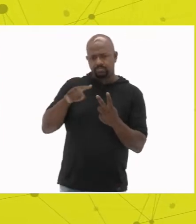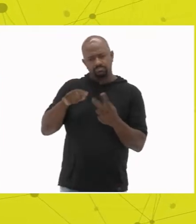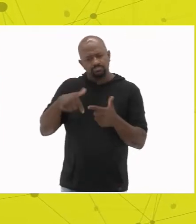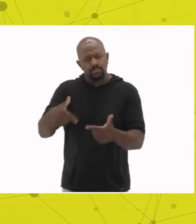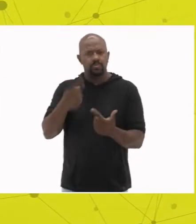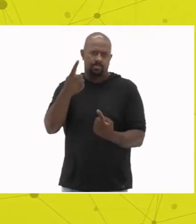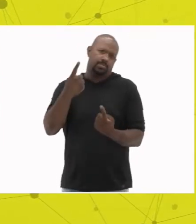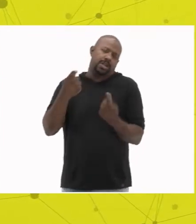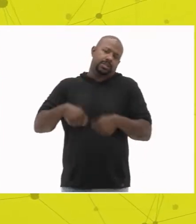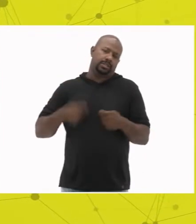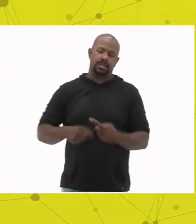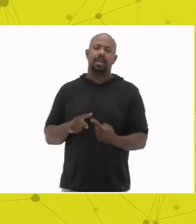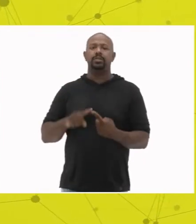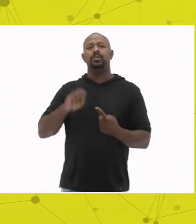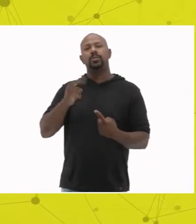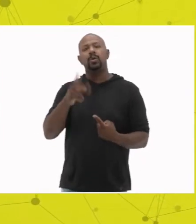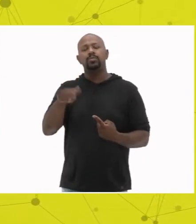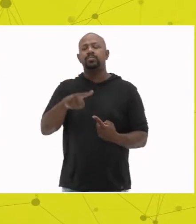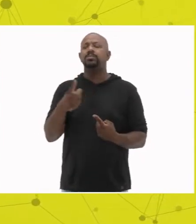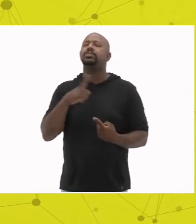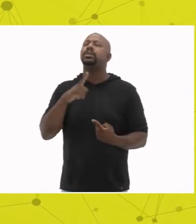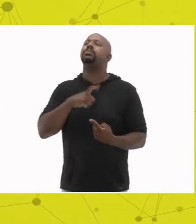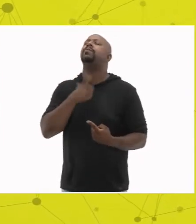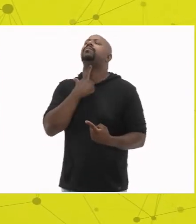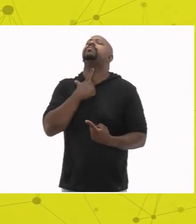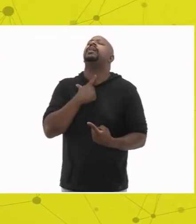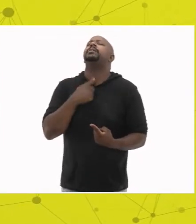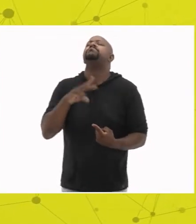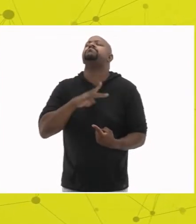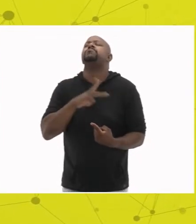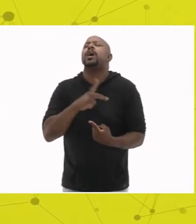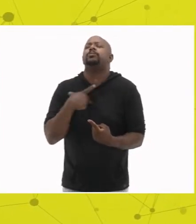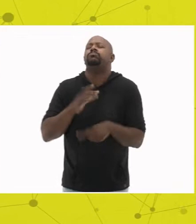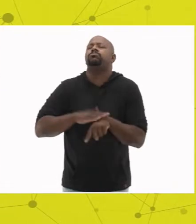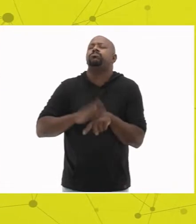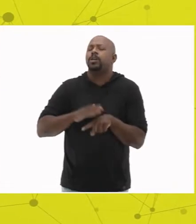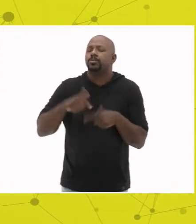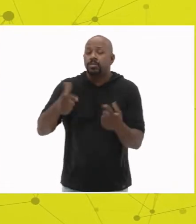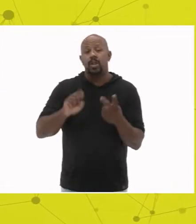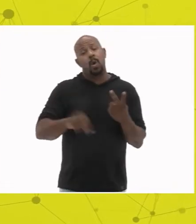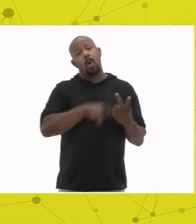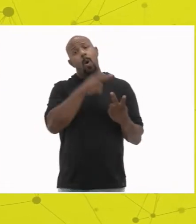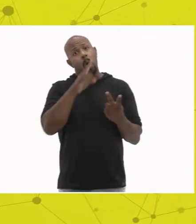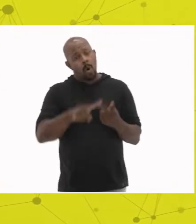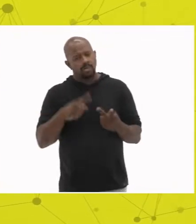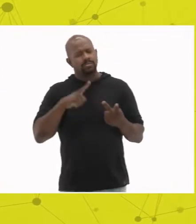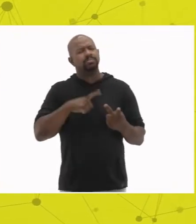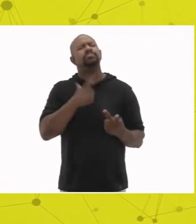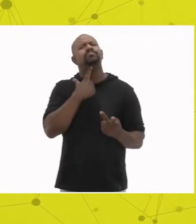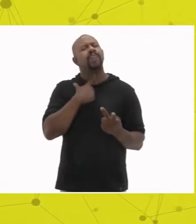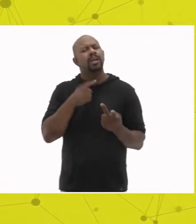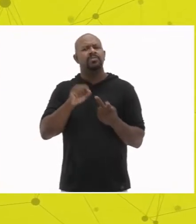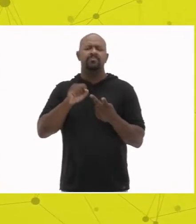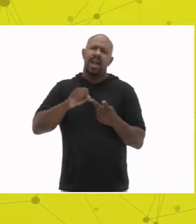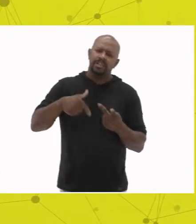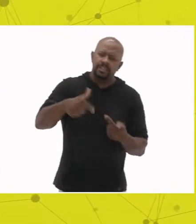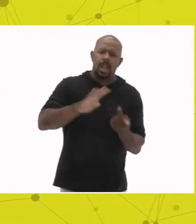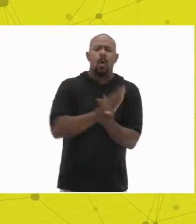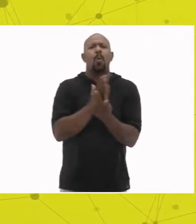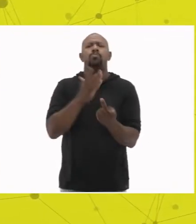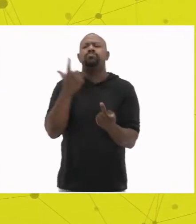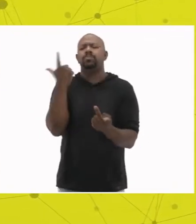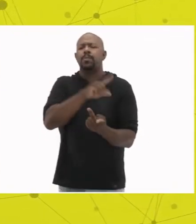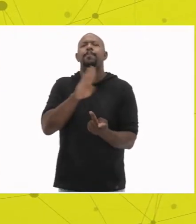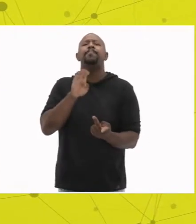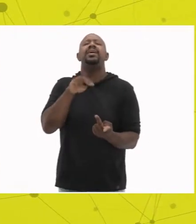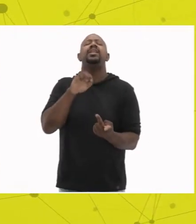determinada demanda. Ou dispomos de uma vontade particular de realizar, ou dispomos de uma vontade de fazer para obter algum